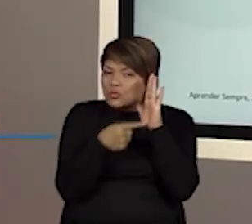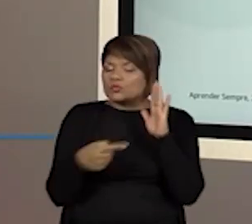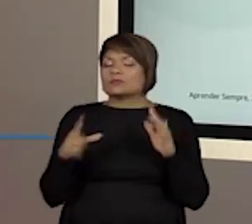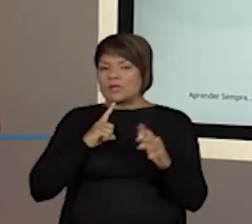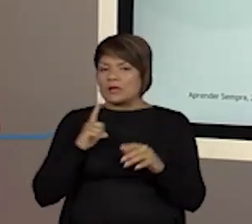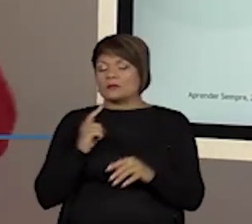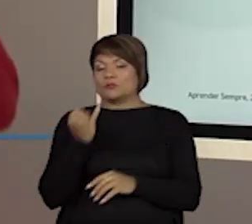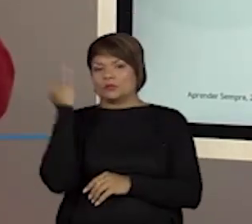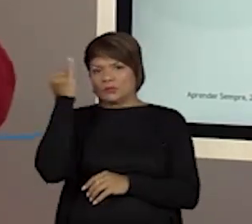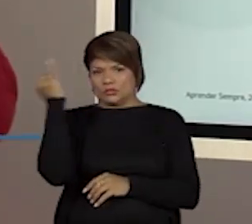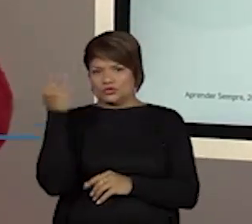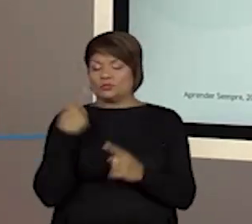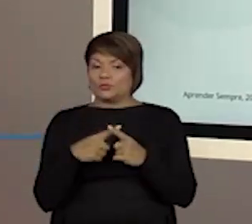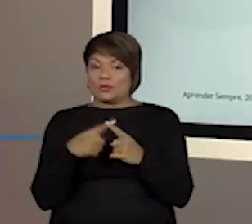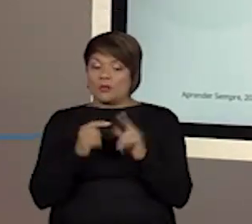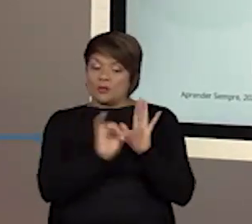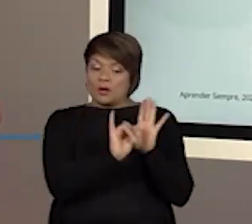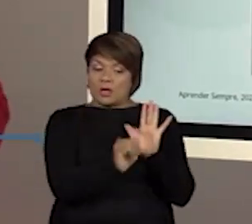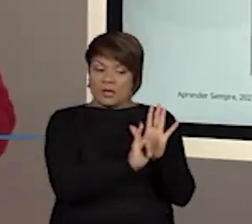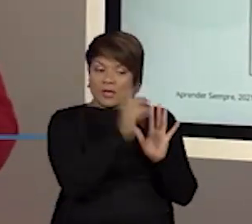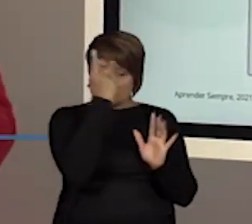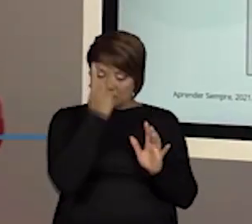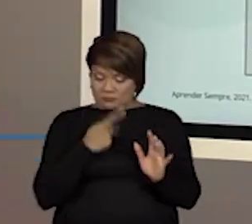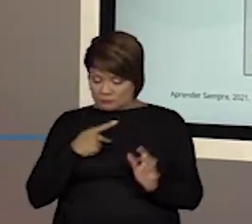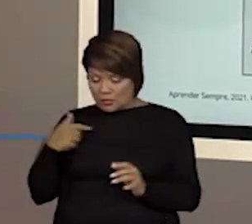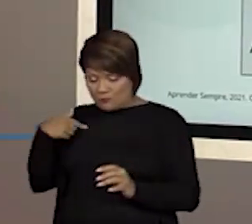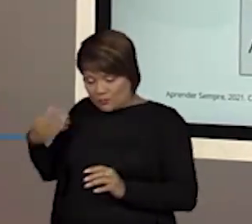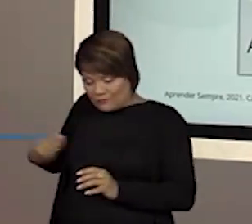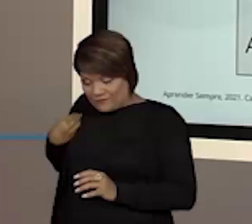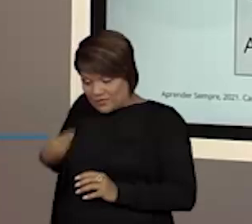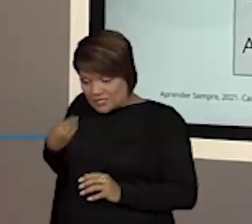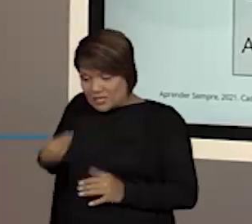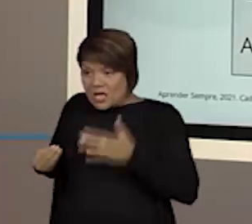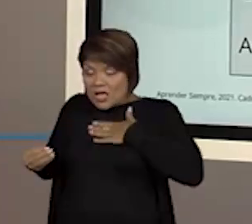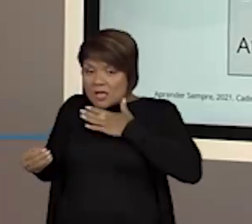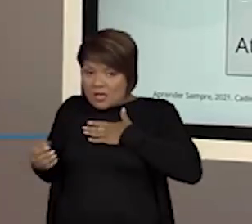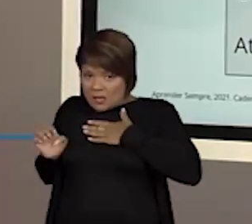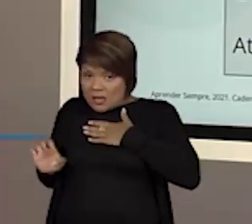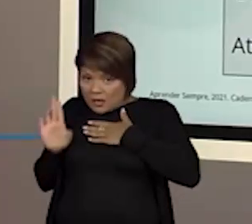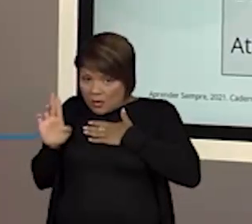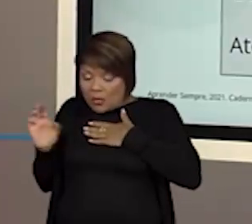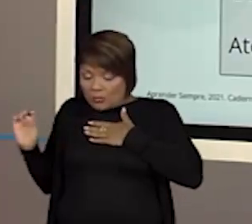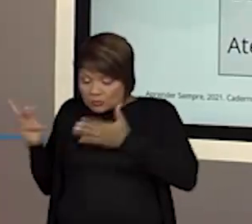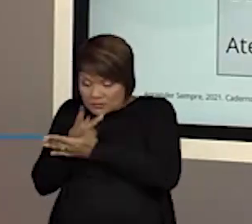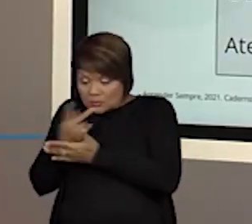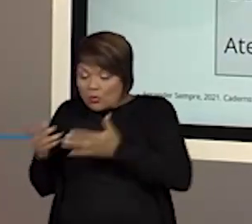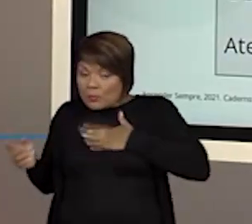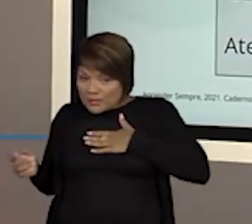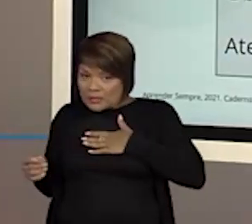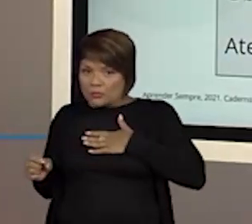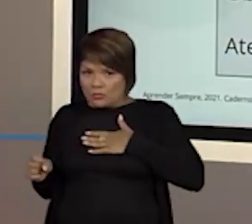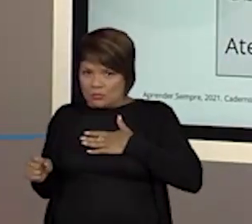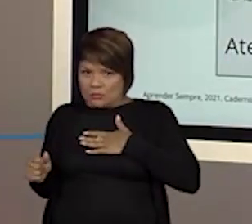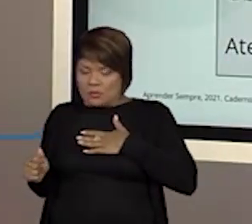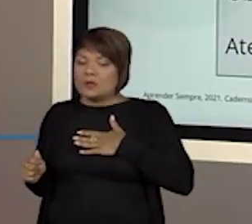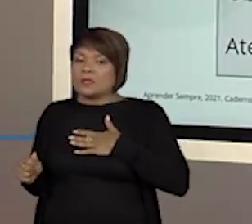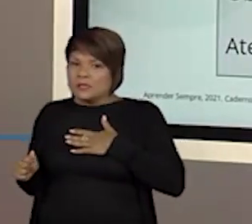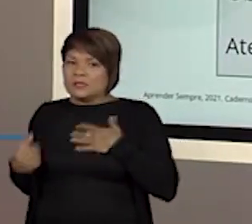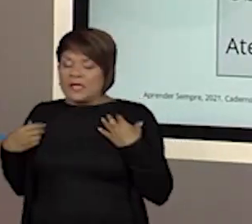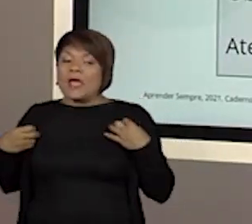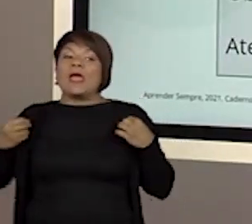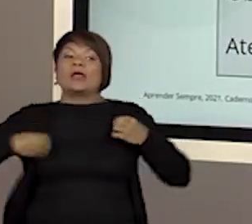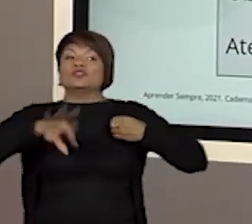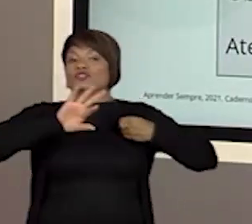porque o relato pessoal é uma vivência da pessoa, ela está relatando algo que aconteceu com ela, e diferente do relato